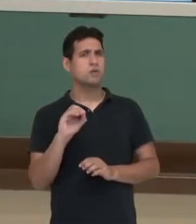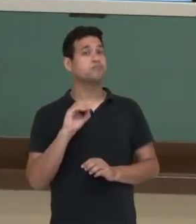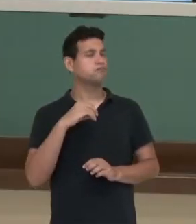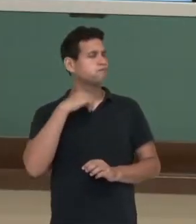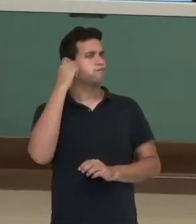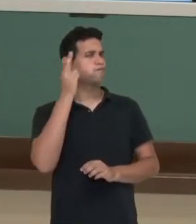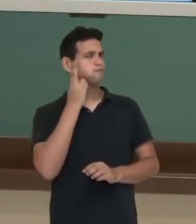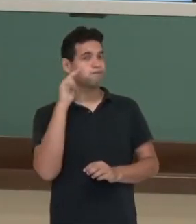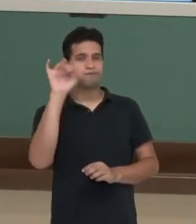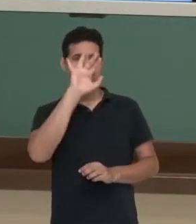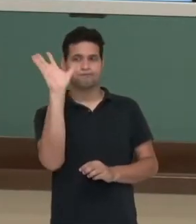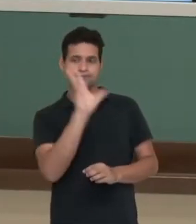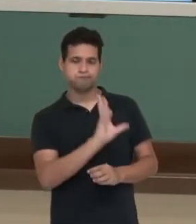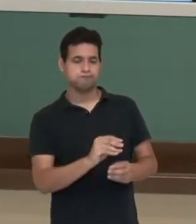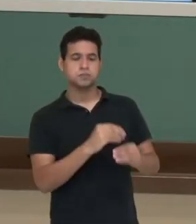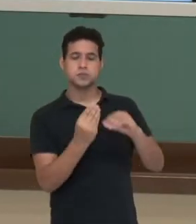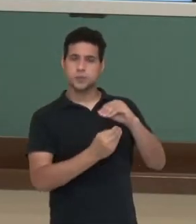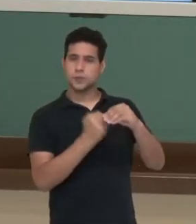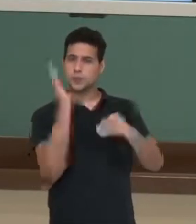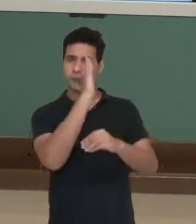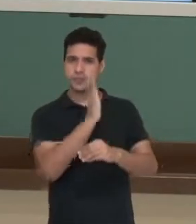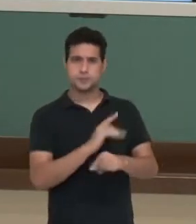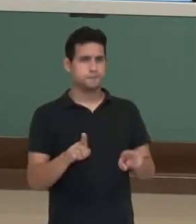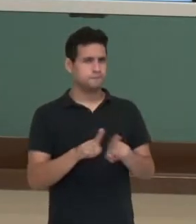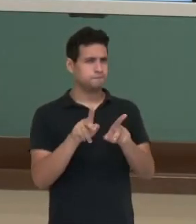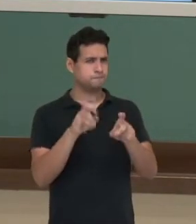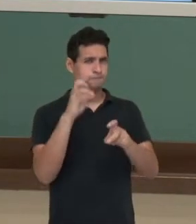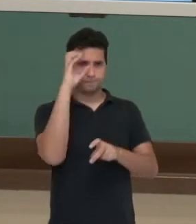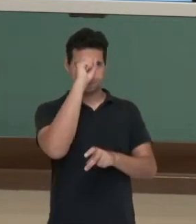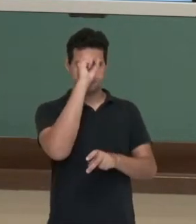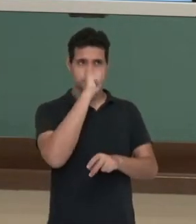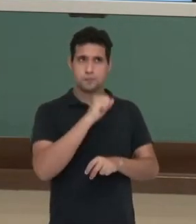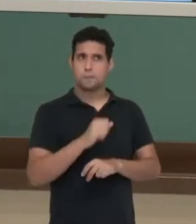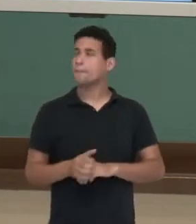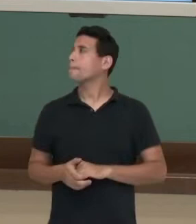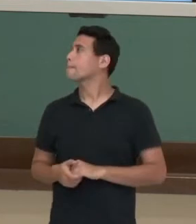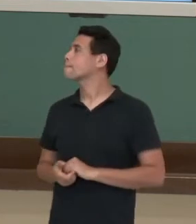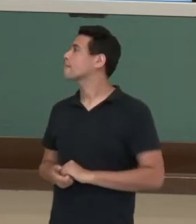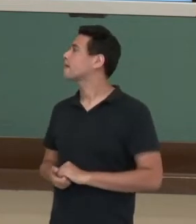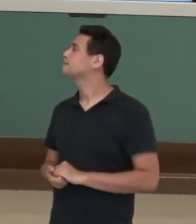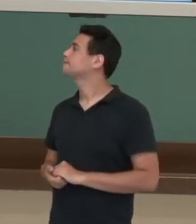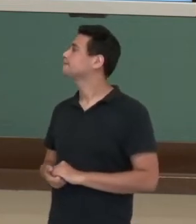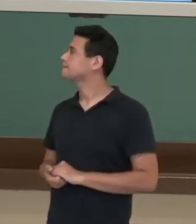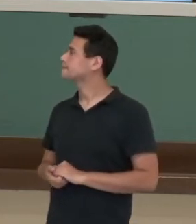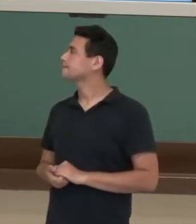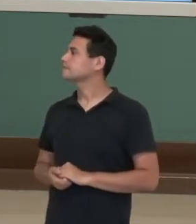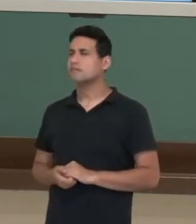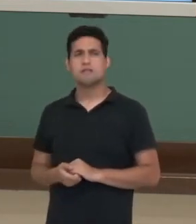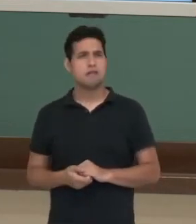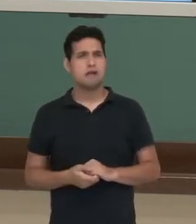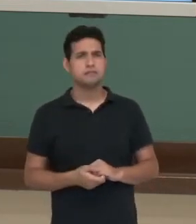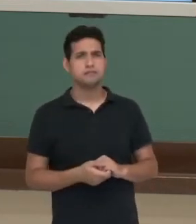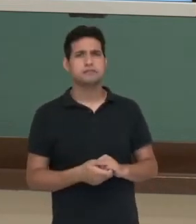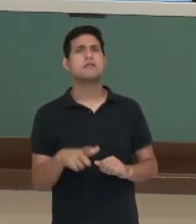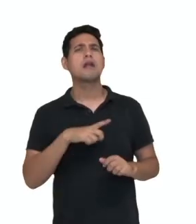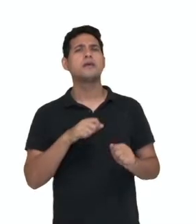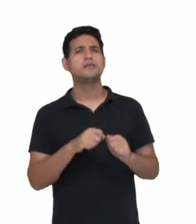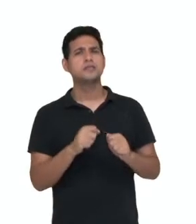afro-costarricense que vocês precisam conhecer. Vamos a ver? Bueno, es activista del